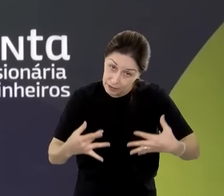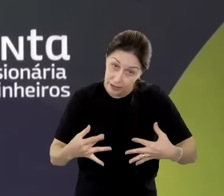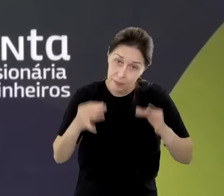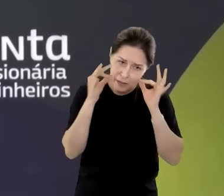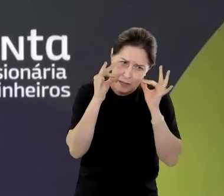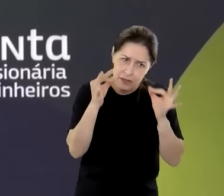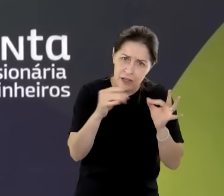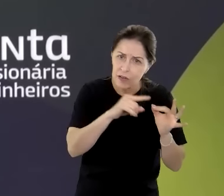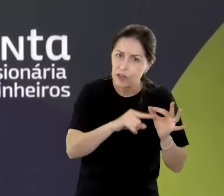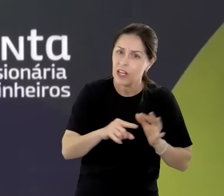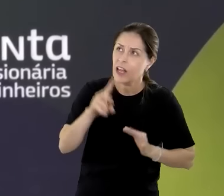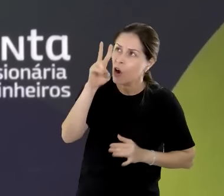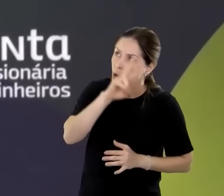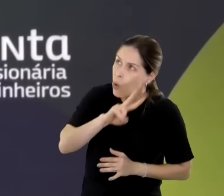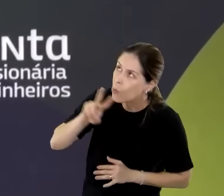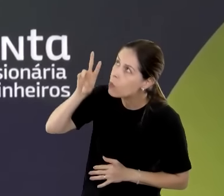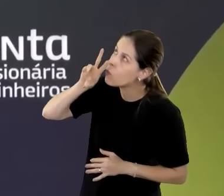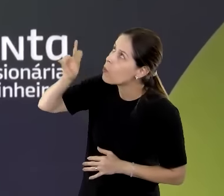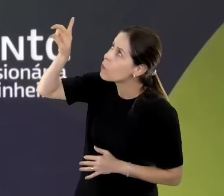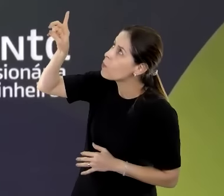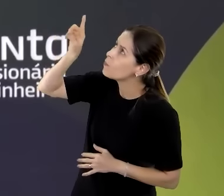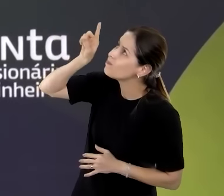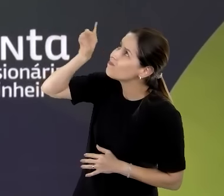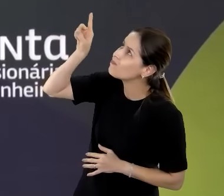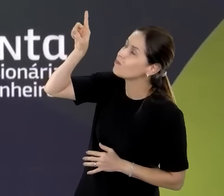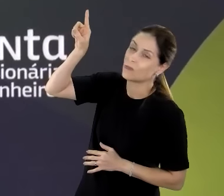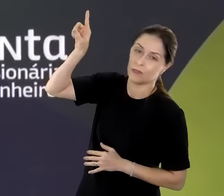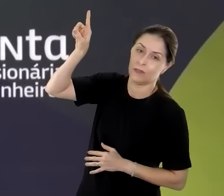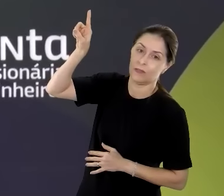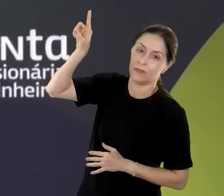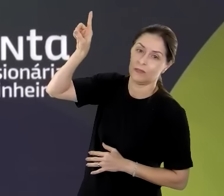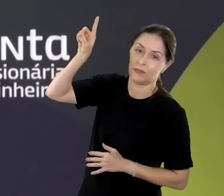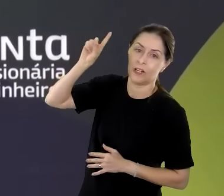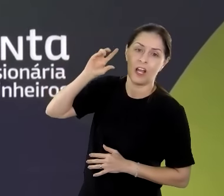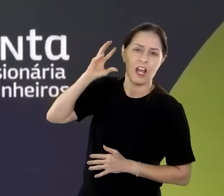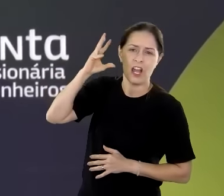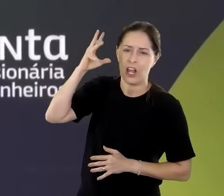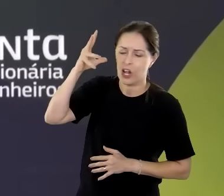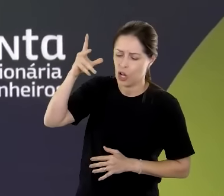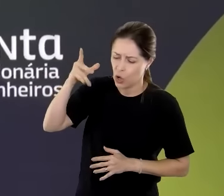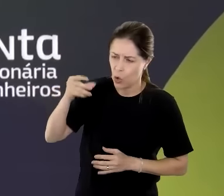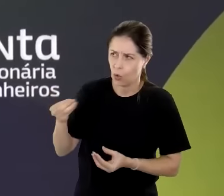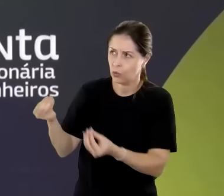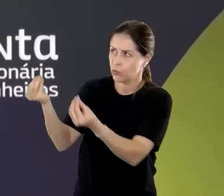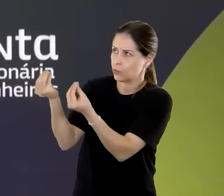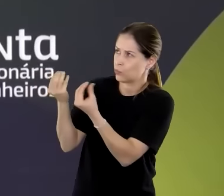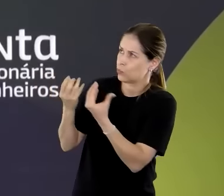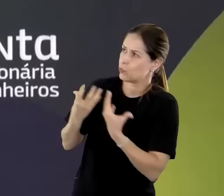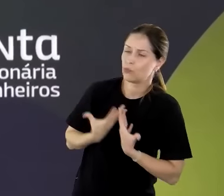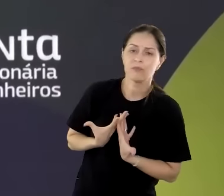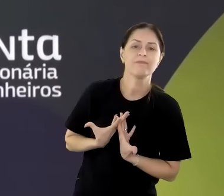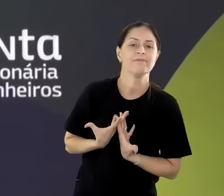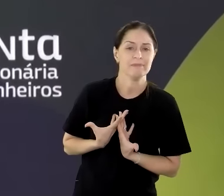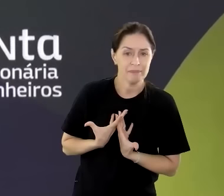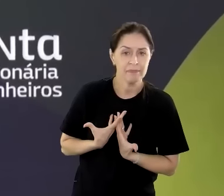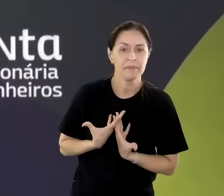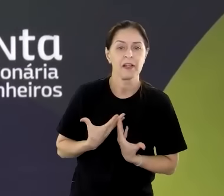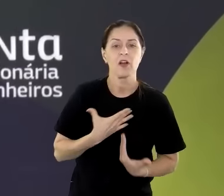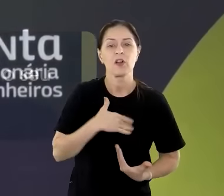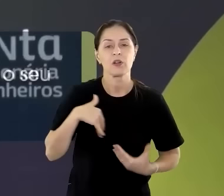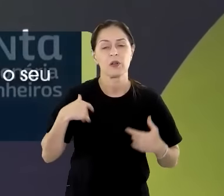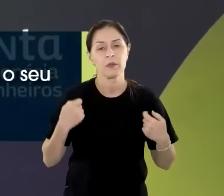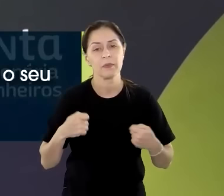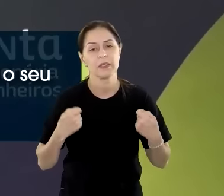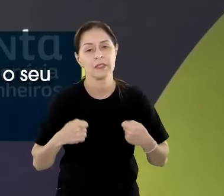acrescentadas. Sexto, uma herança, verso 32, não temais, ó pequenino